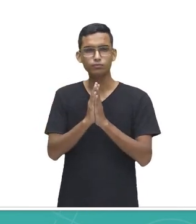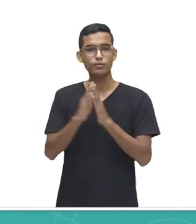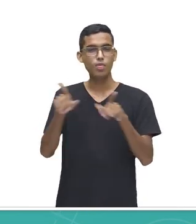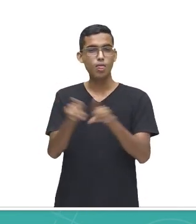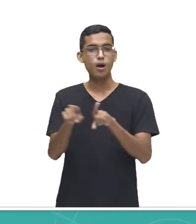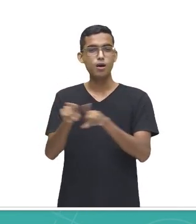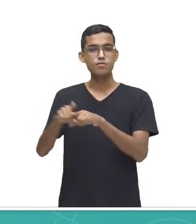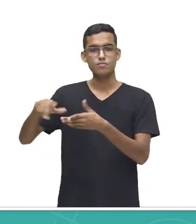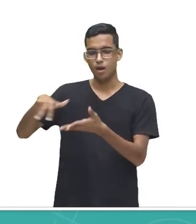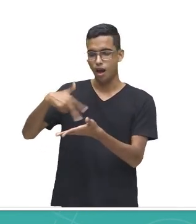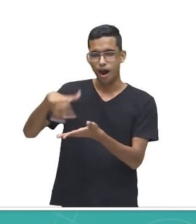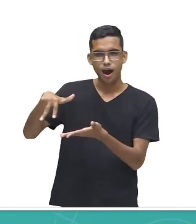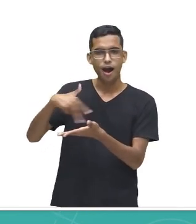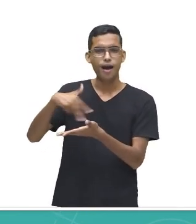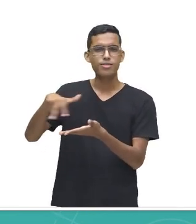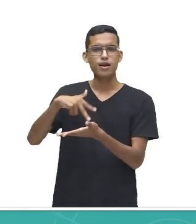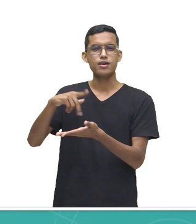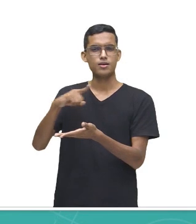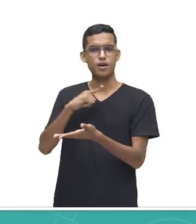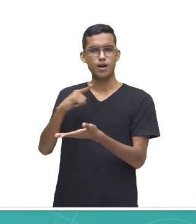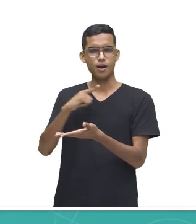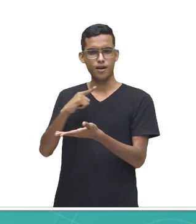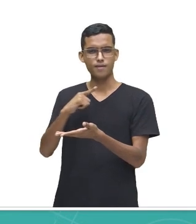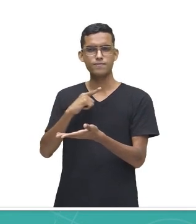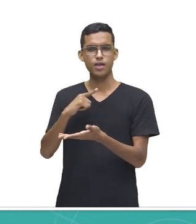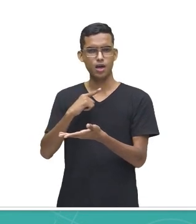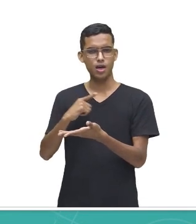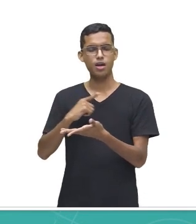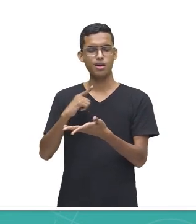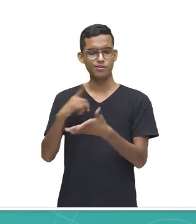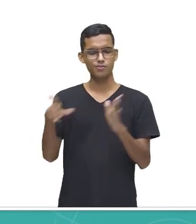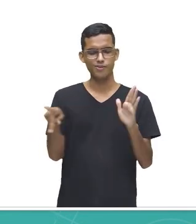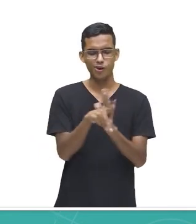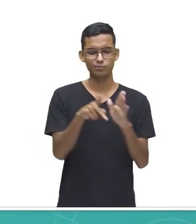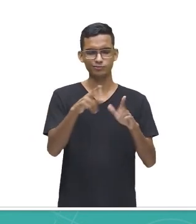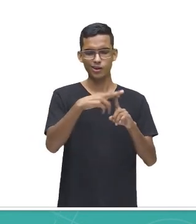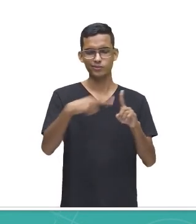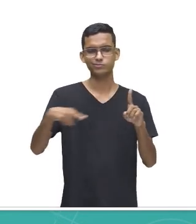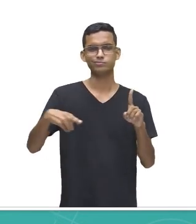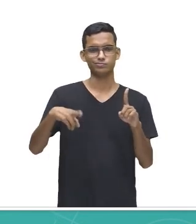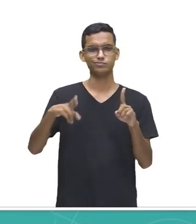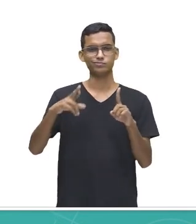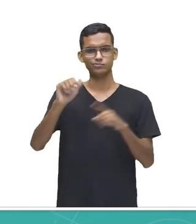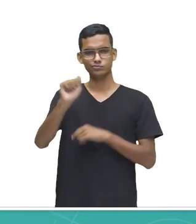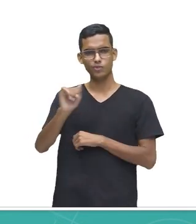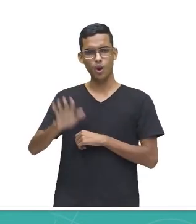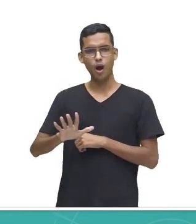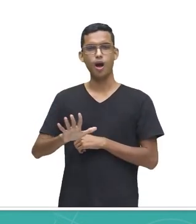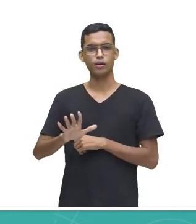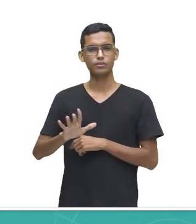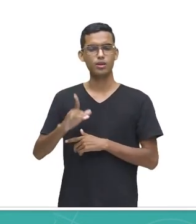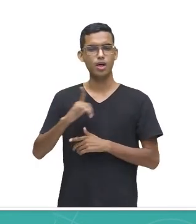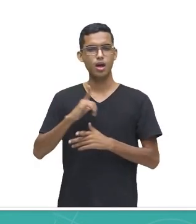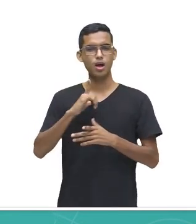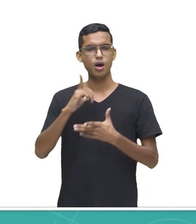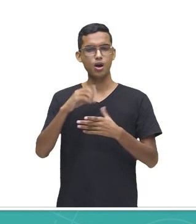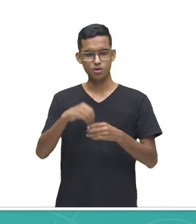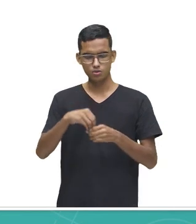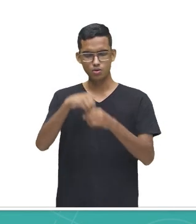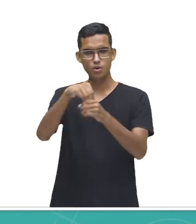no xamanismo, nós vemos nas religiões africanas, as oferendas, certo? É